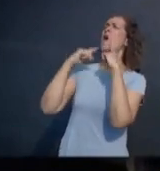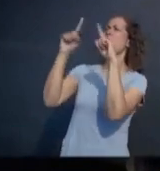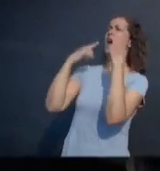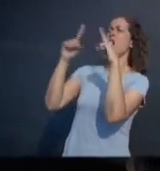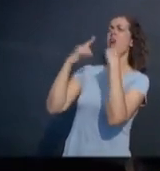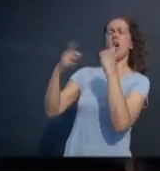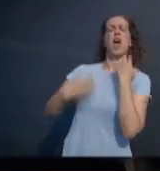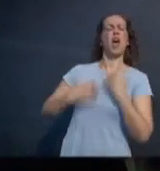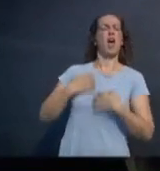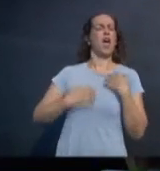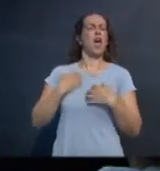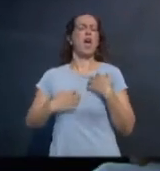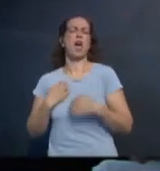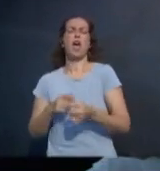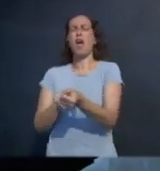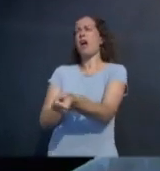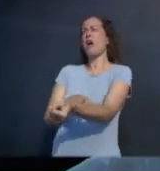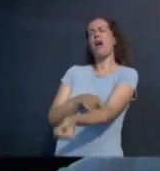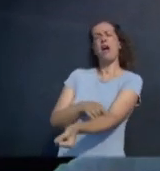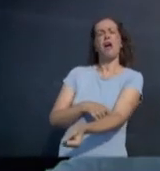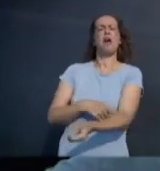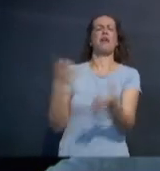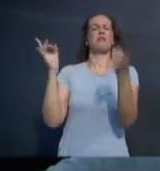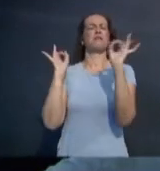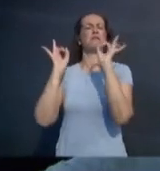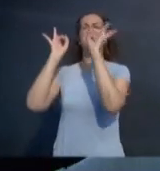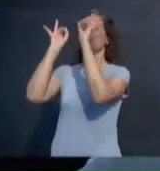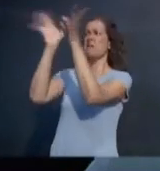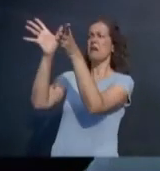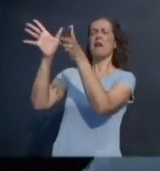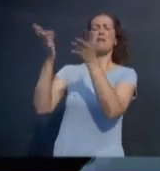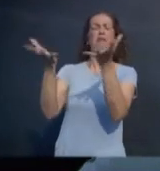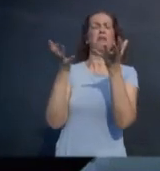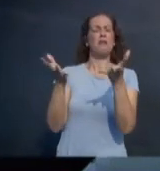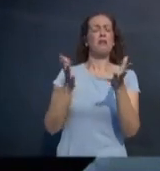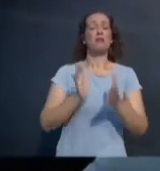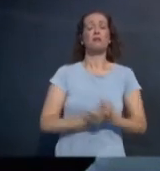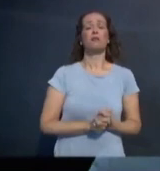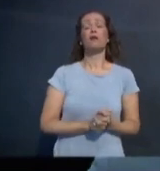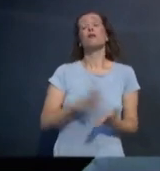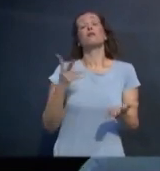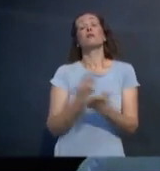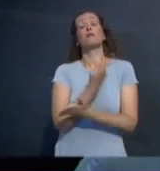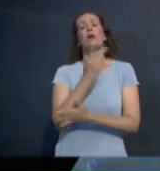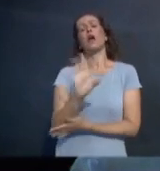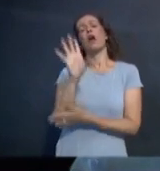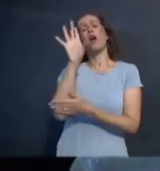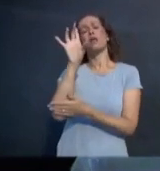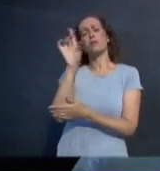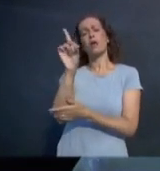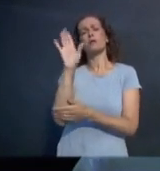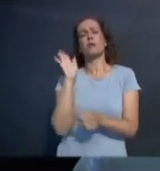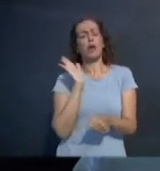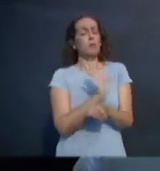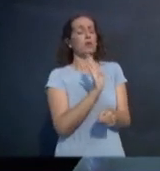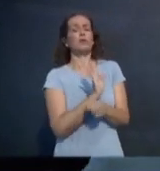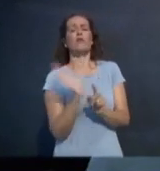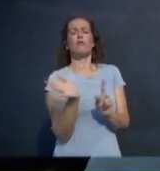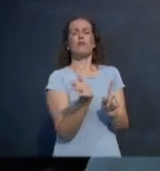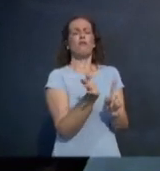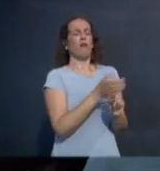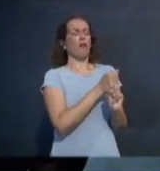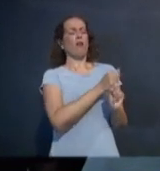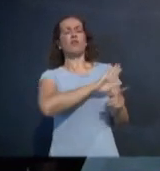bravo, enfastiado, querendo chutar o balde, abandonar. Aí Deus tirou a proteção, entraram